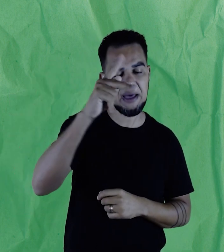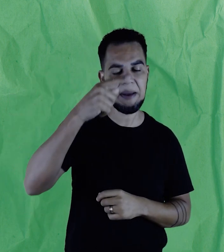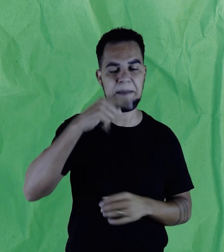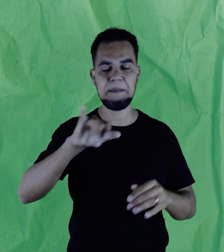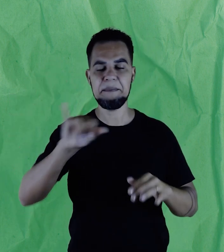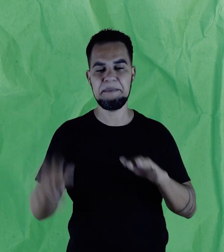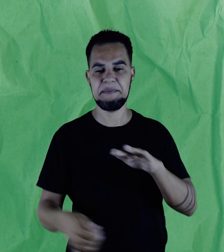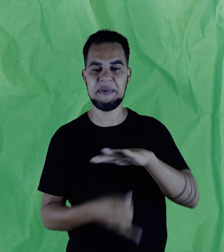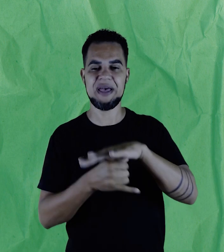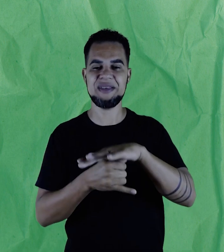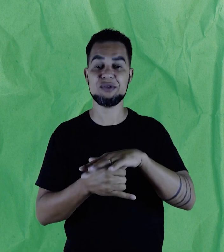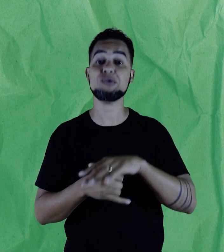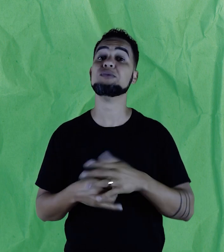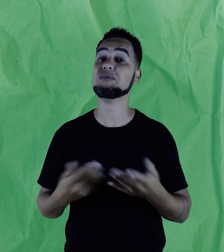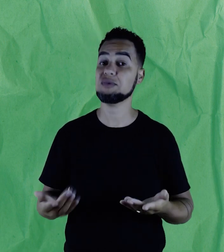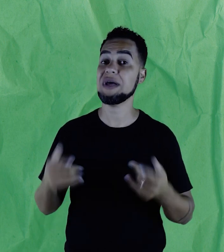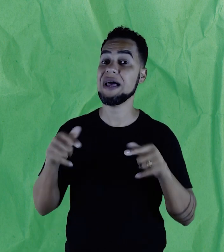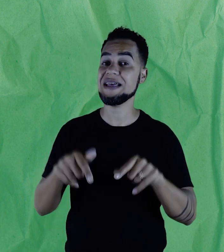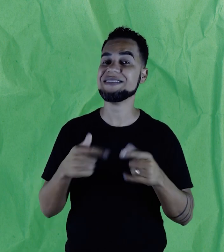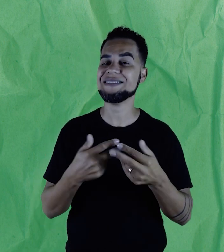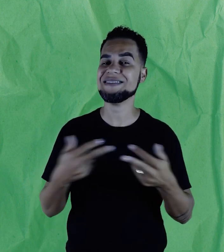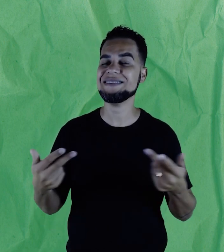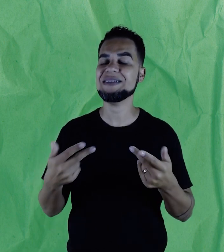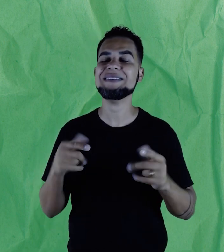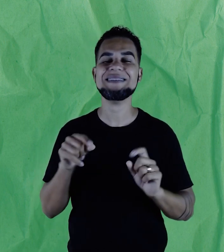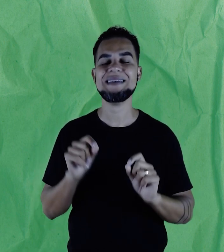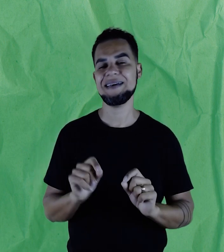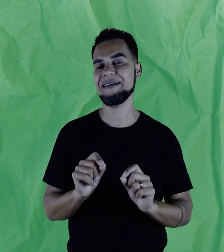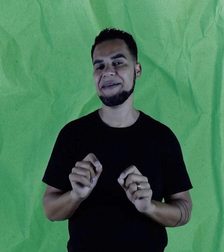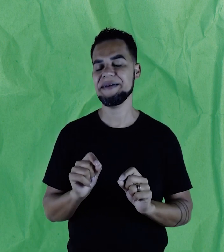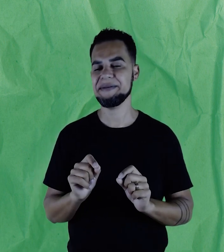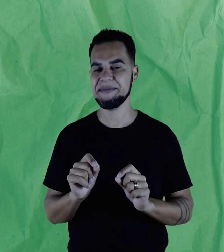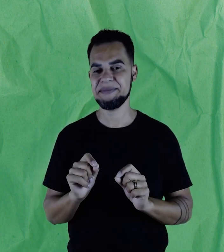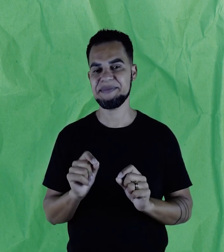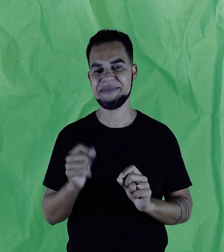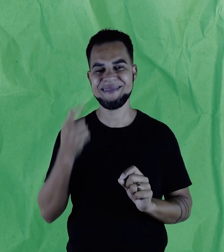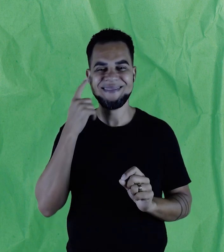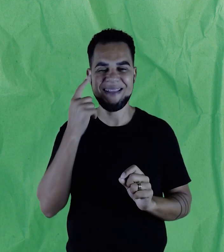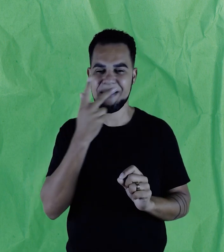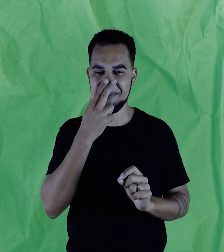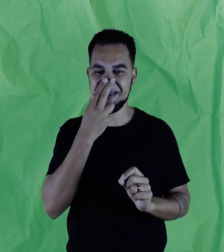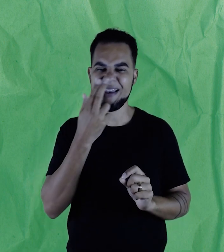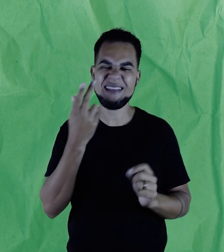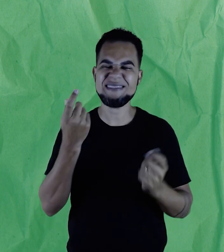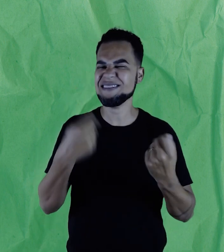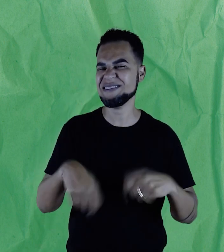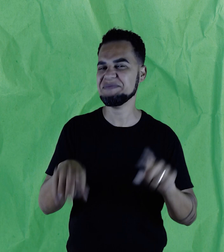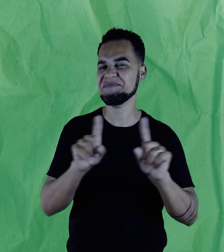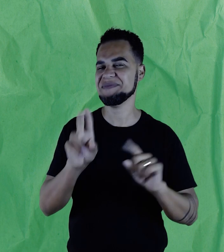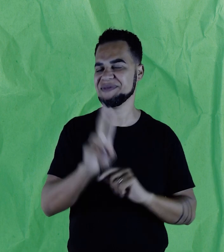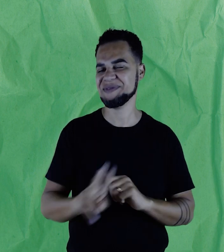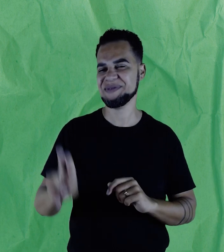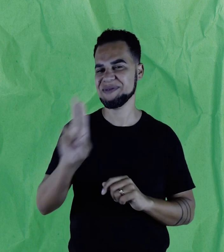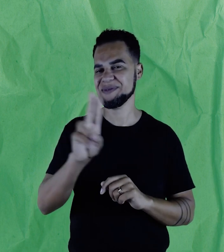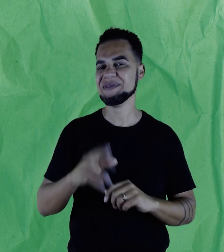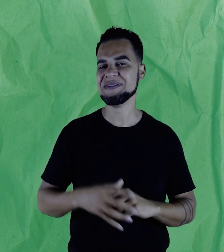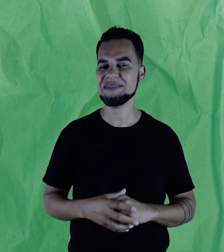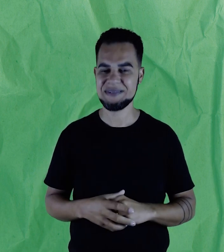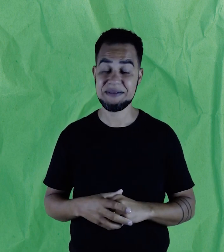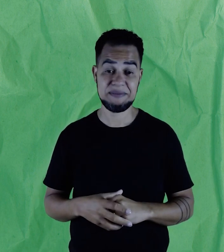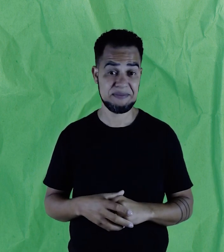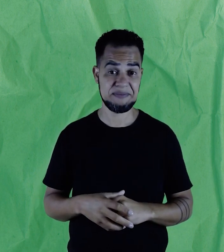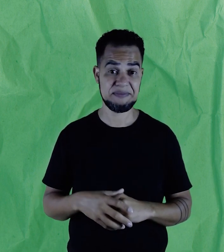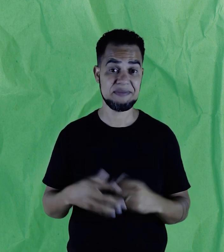assim por diante. Essas coisas são ideias que absurdas, né? Que desnecessárias.